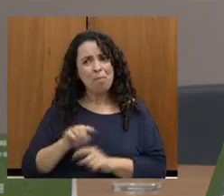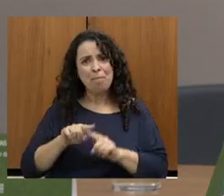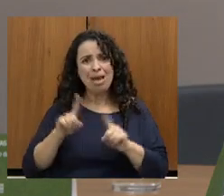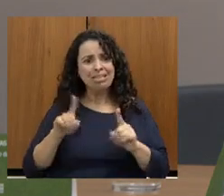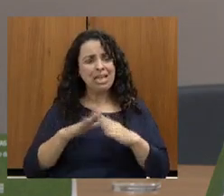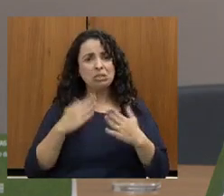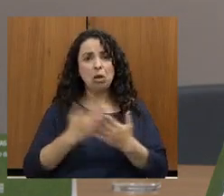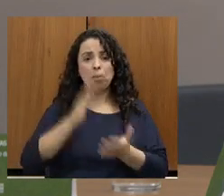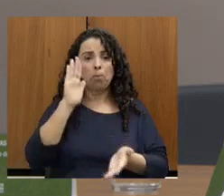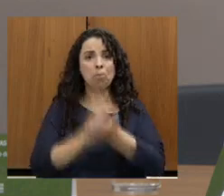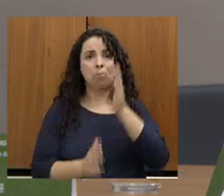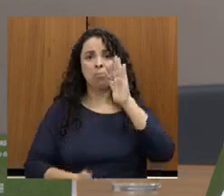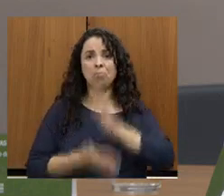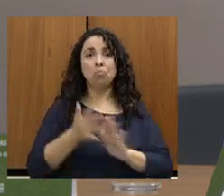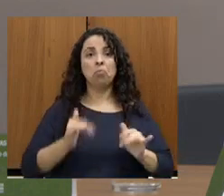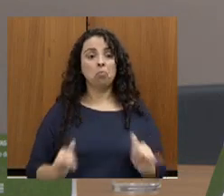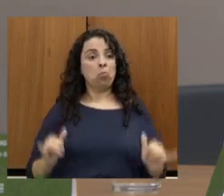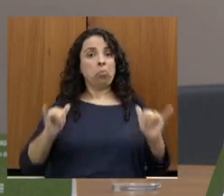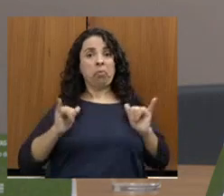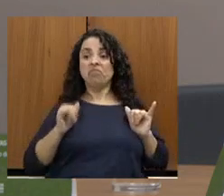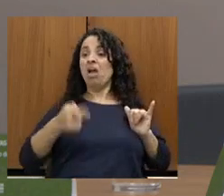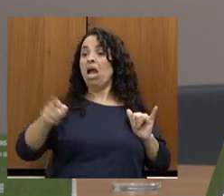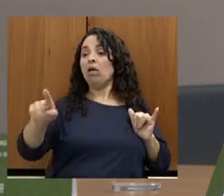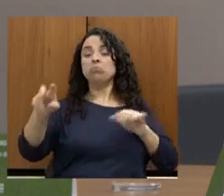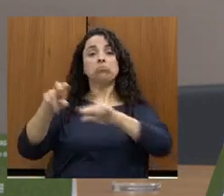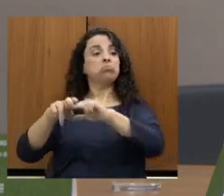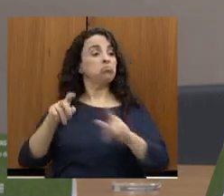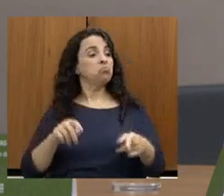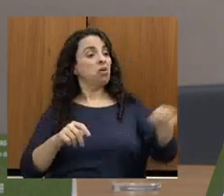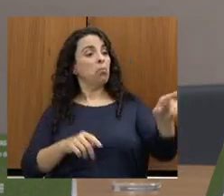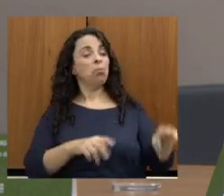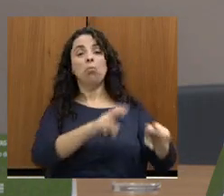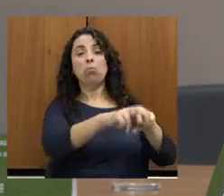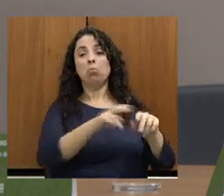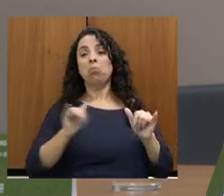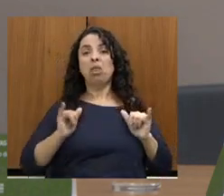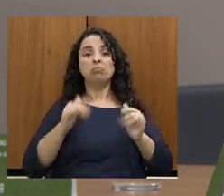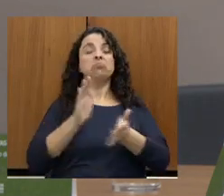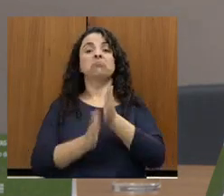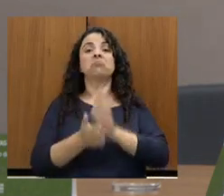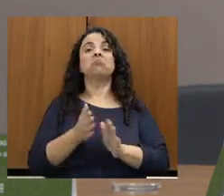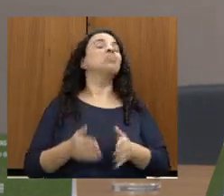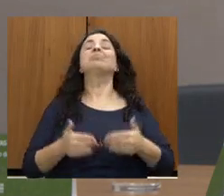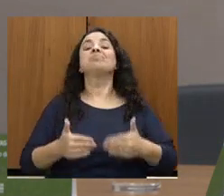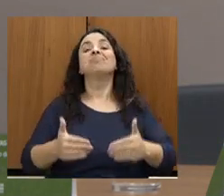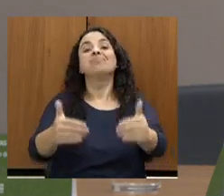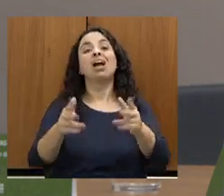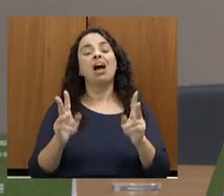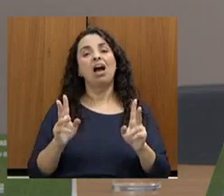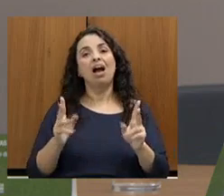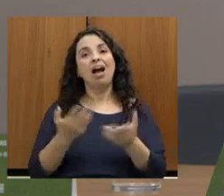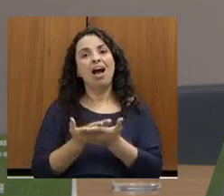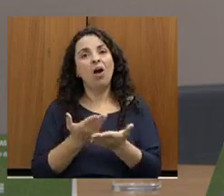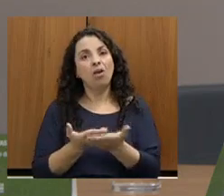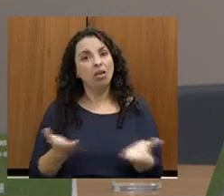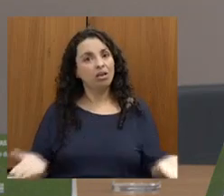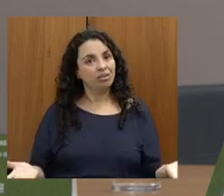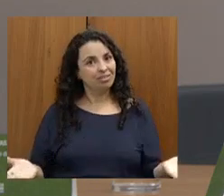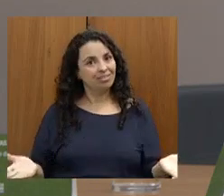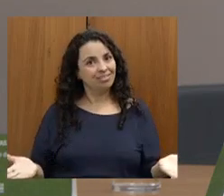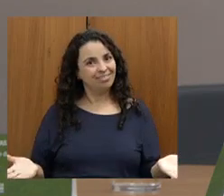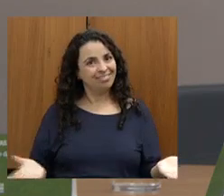O Davi fala para a sua terapeuta que ele tenta assistir a aula de matemática, até porque ele ama matemática, ele tira total em matemática,